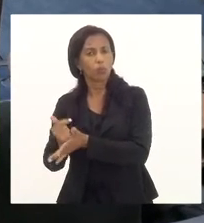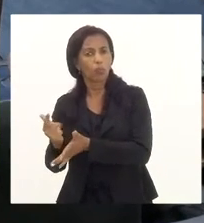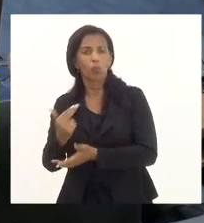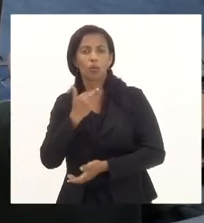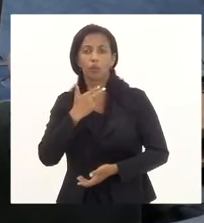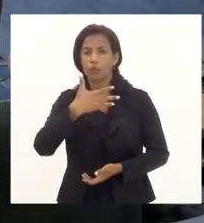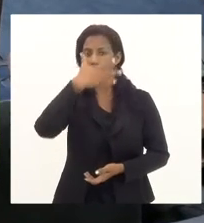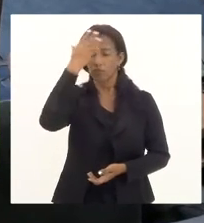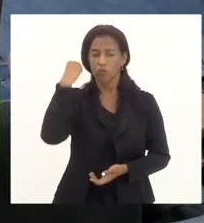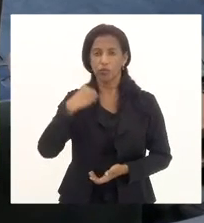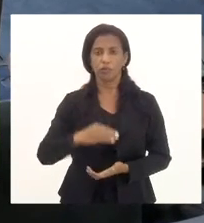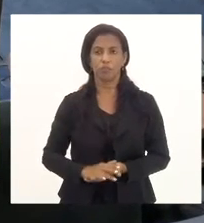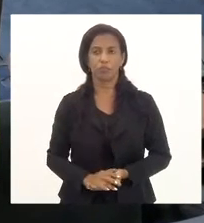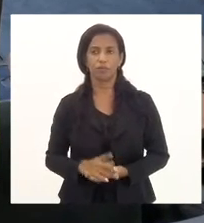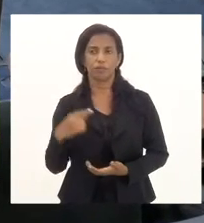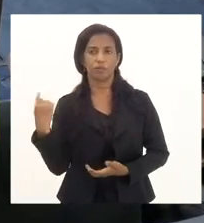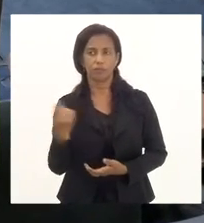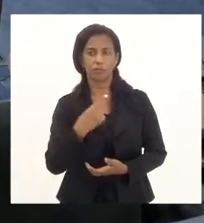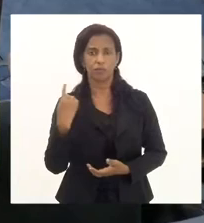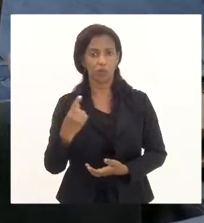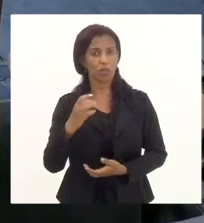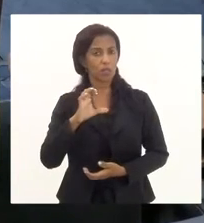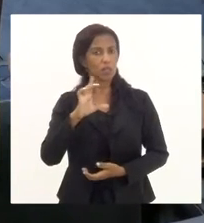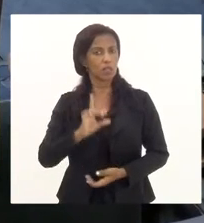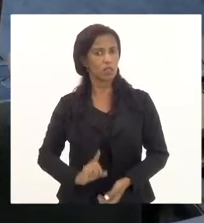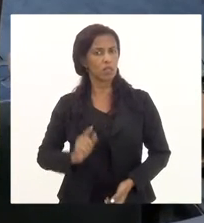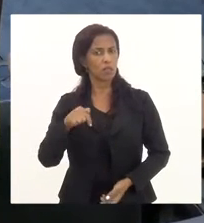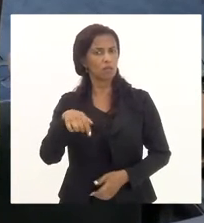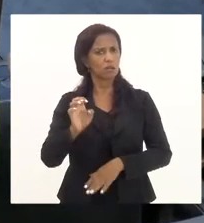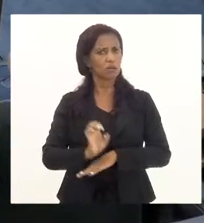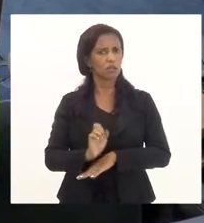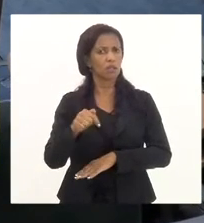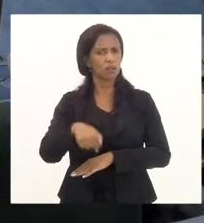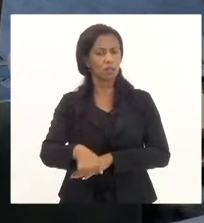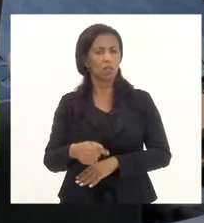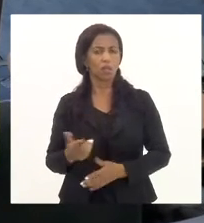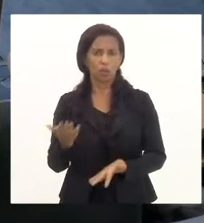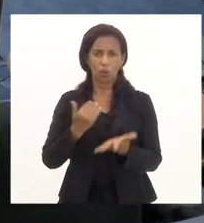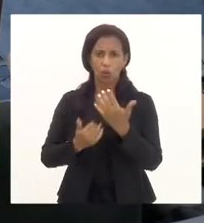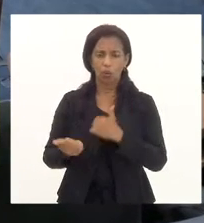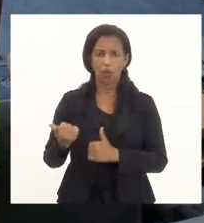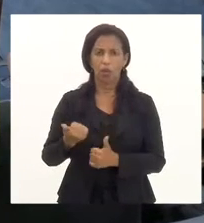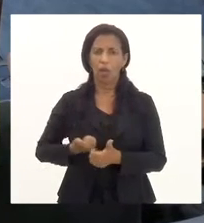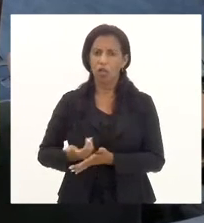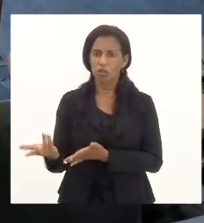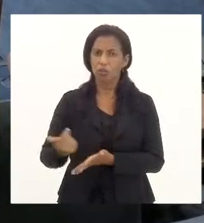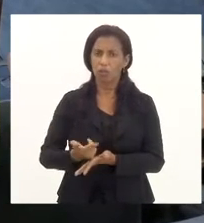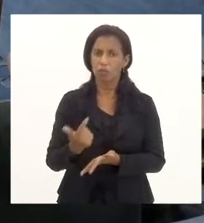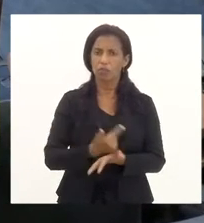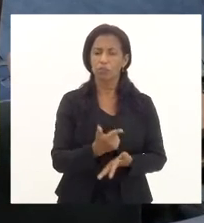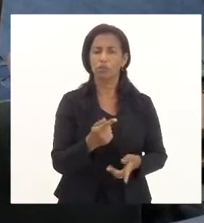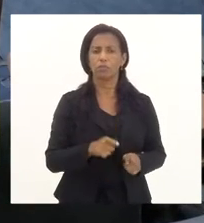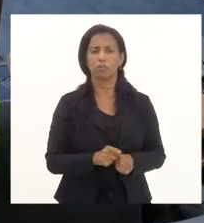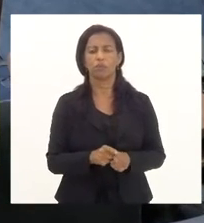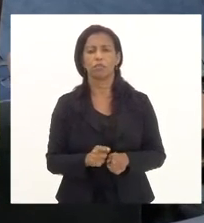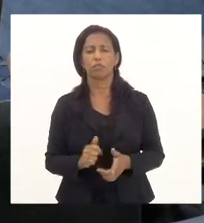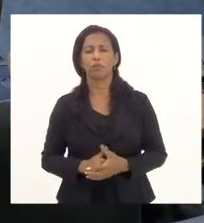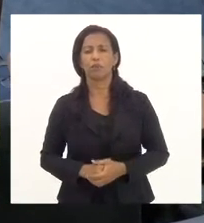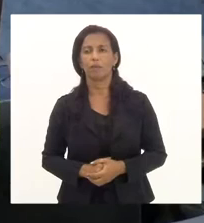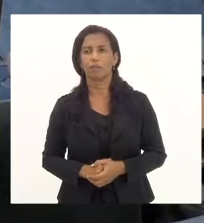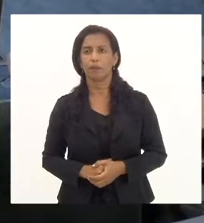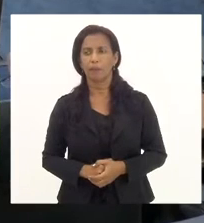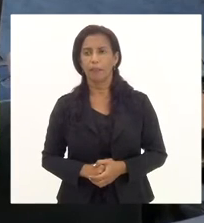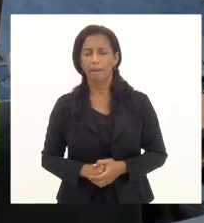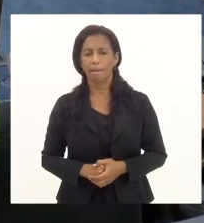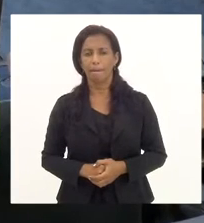que não podemos esquecer que nós somos cidadãos deste estado e aqui nós consumimos até outra questão é